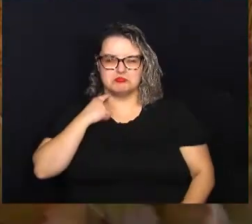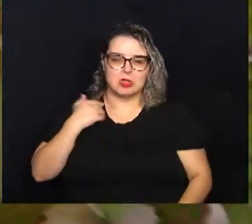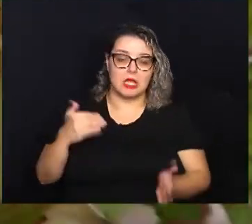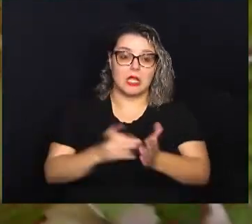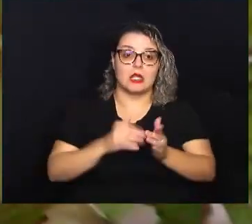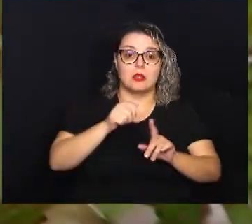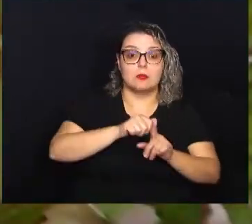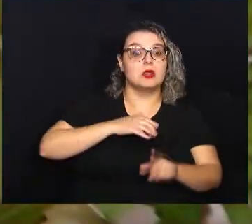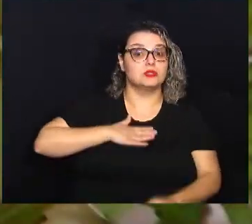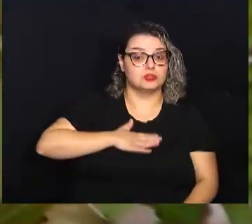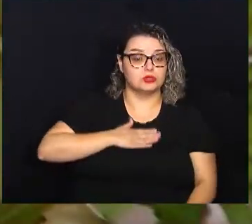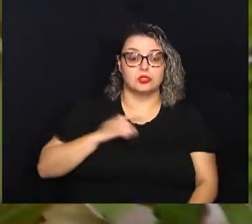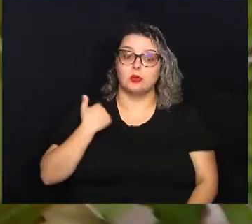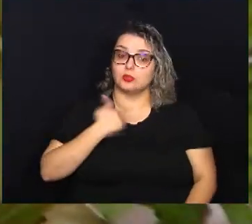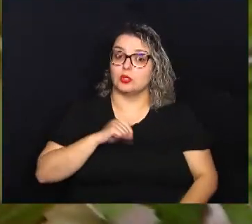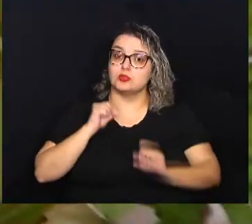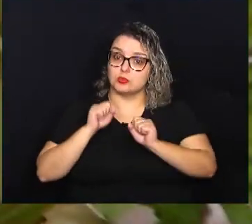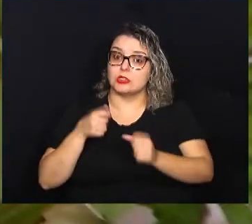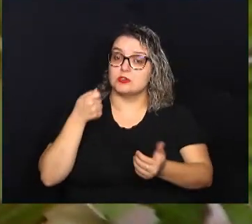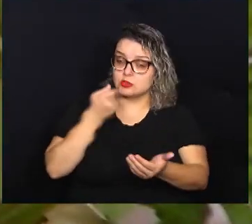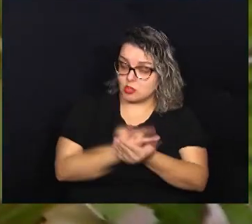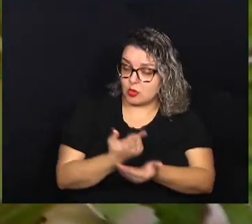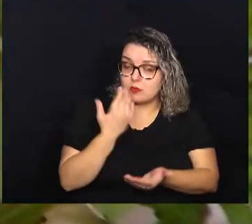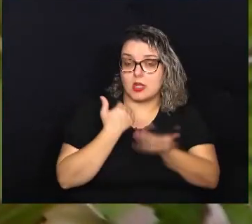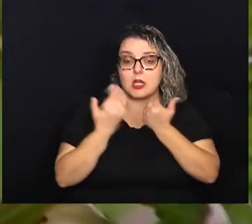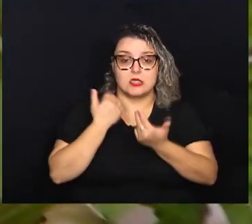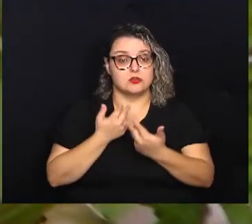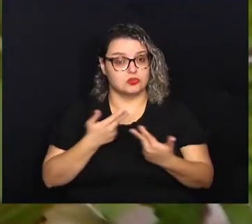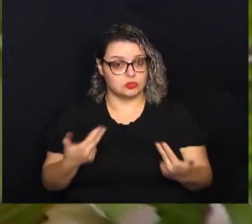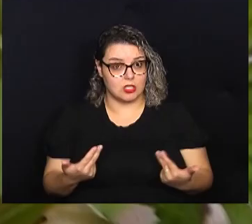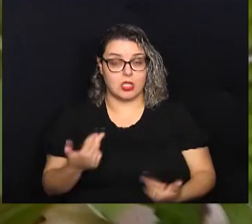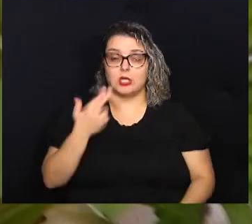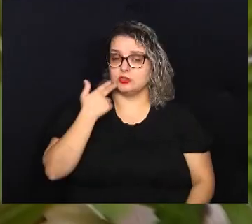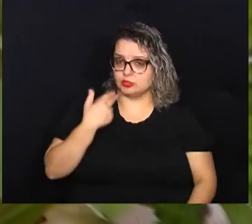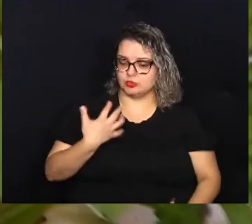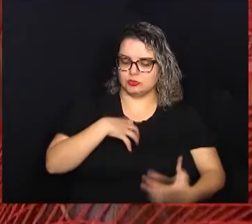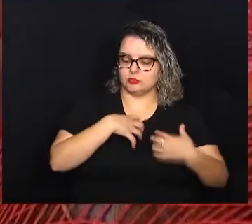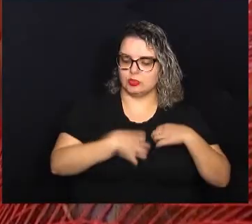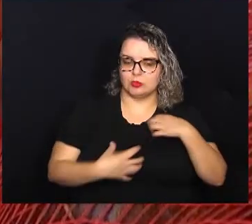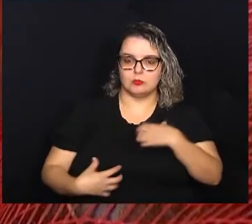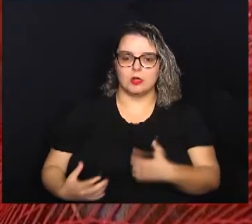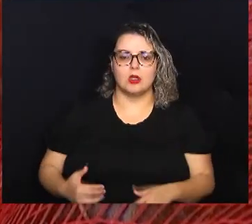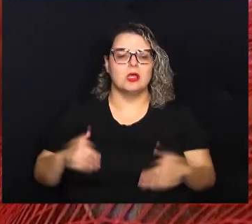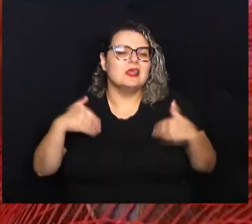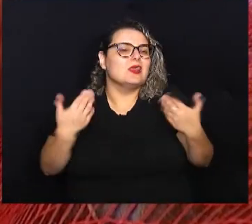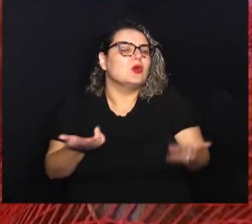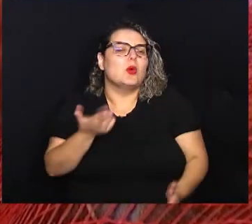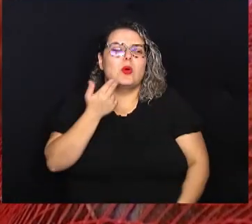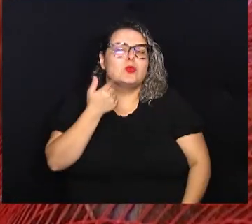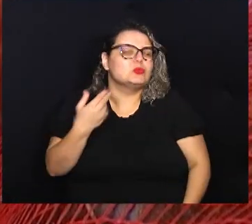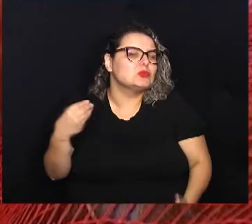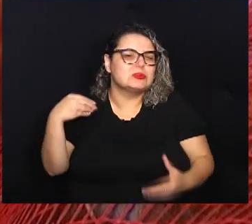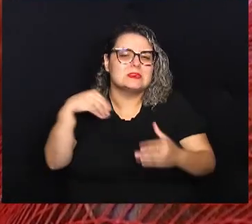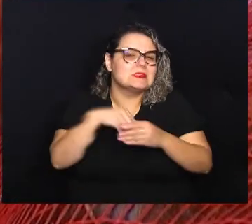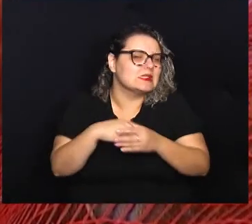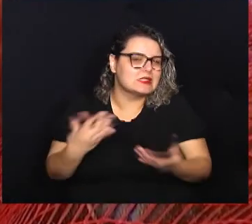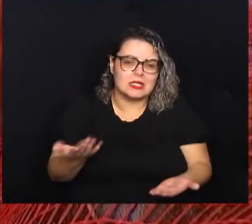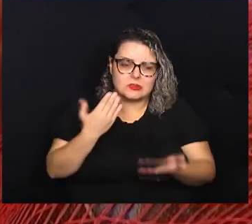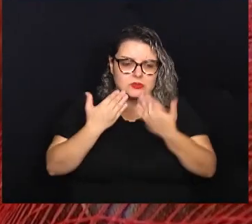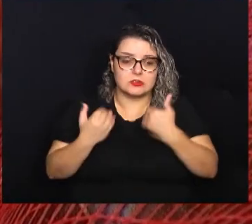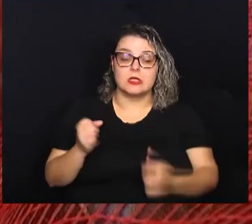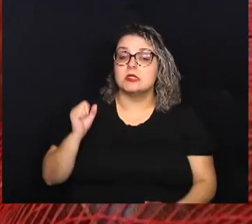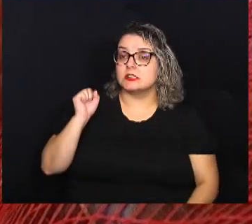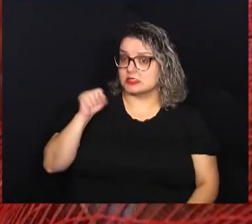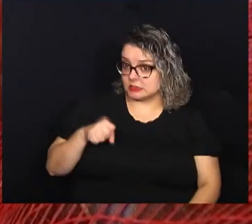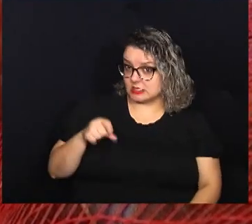então nós podemos adquirir esses alimentos e nutrir o nosso corpo quais os nutrientes que tem esses alimentos